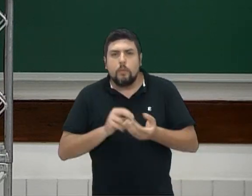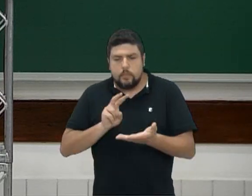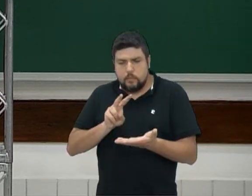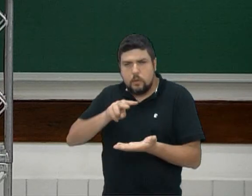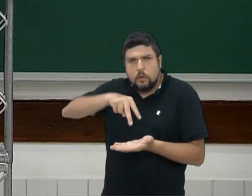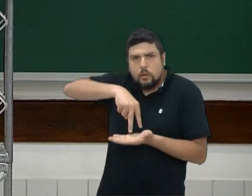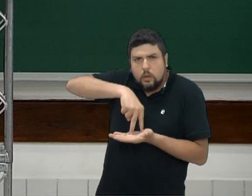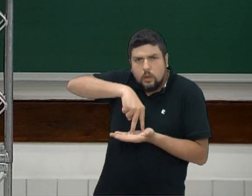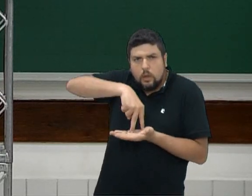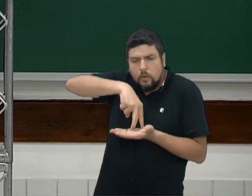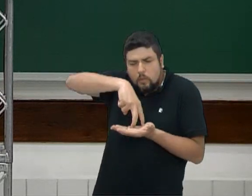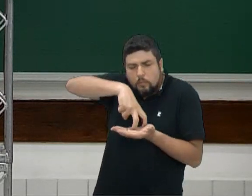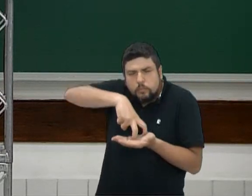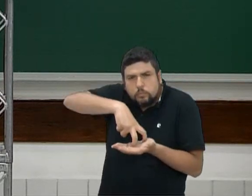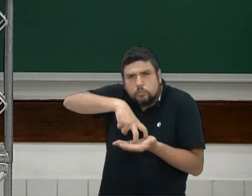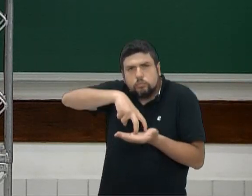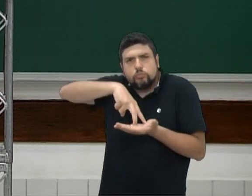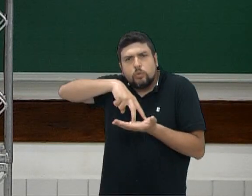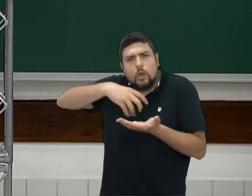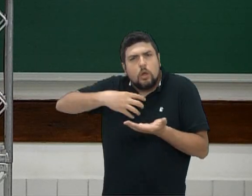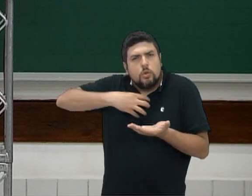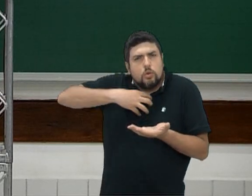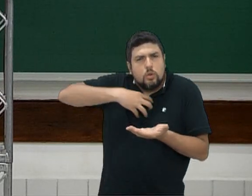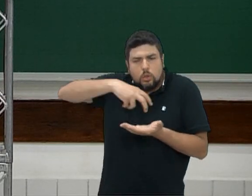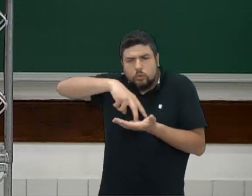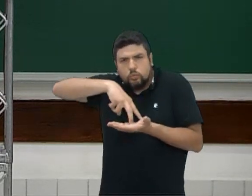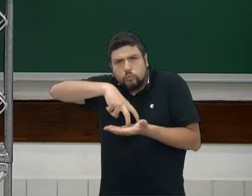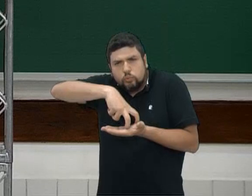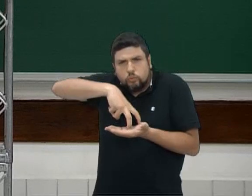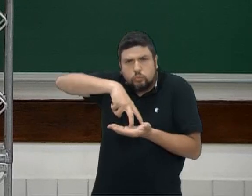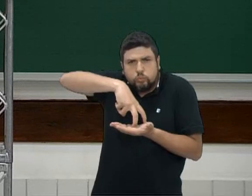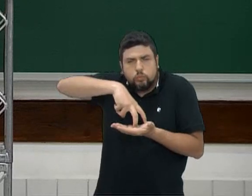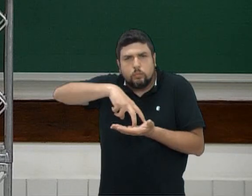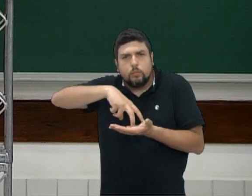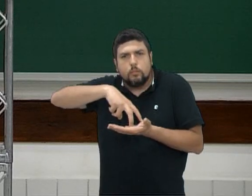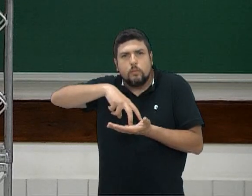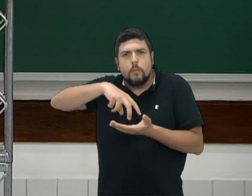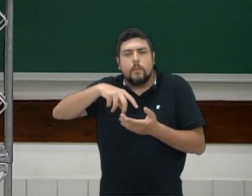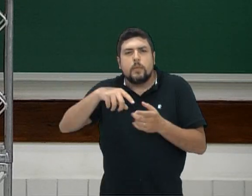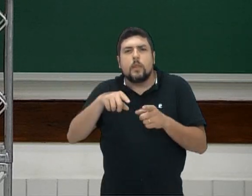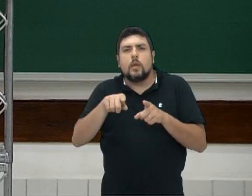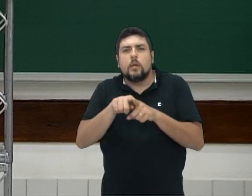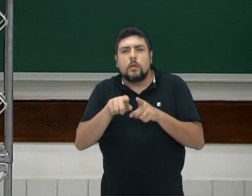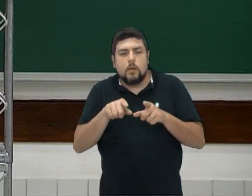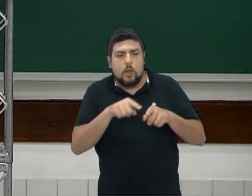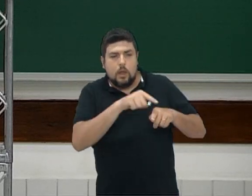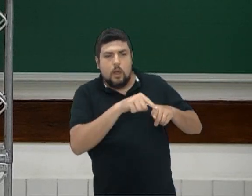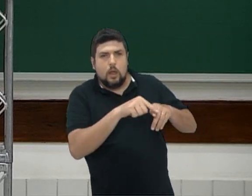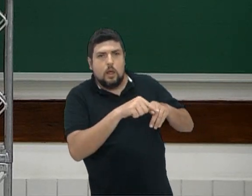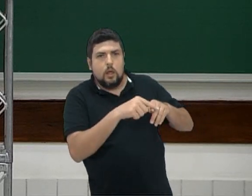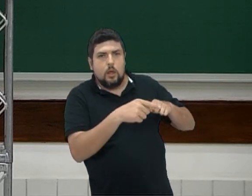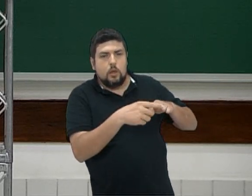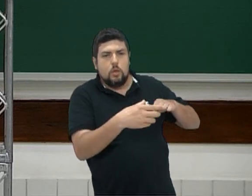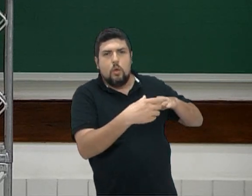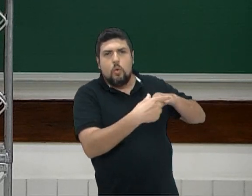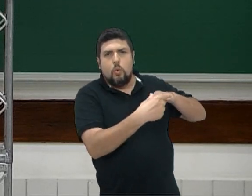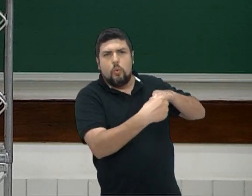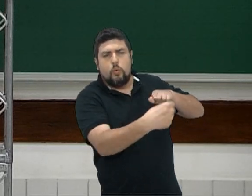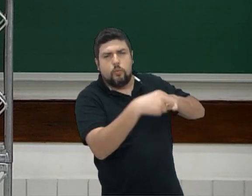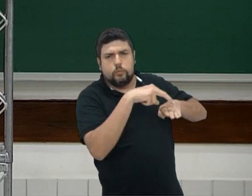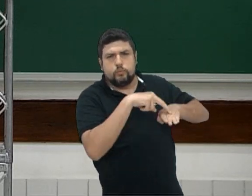cima, né, da prancha, ou no caso do